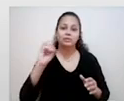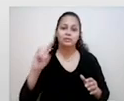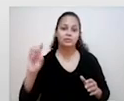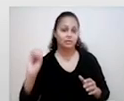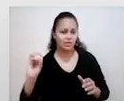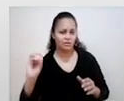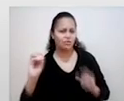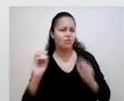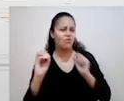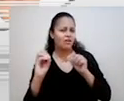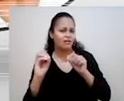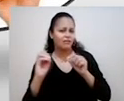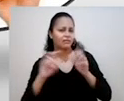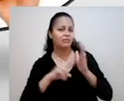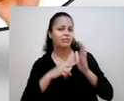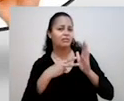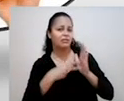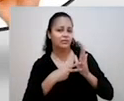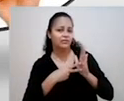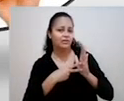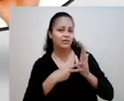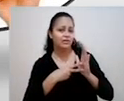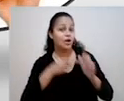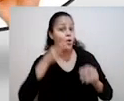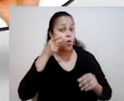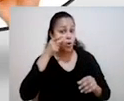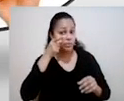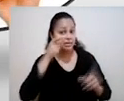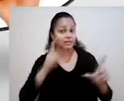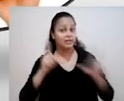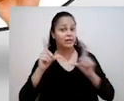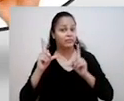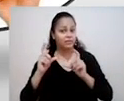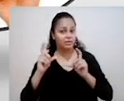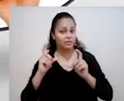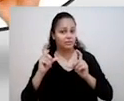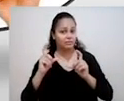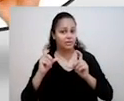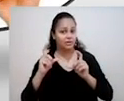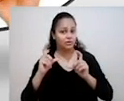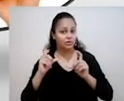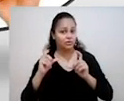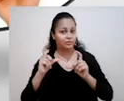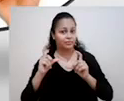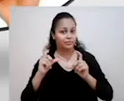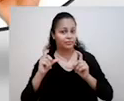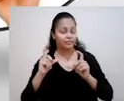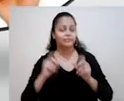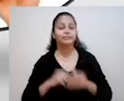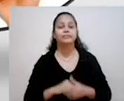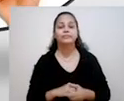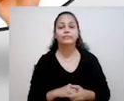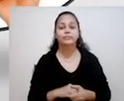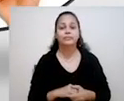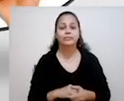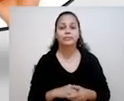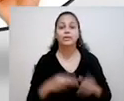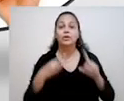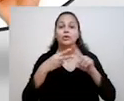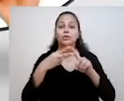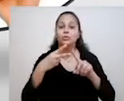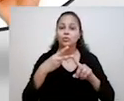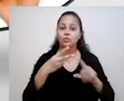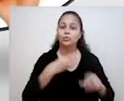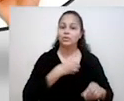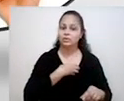texto conciso? Bem, observe essa imagem aí, olha, para ir do ponto A até o ponto B. Existem